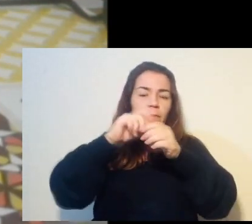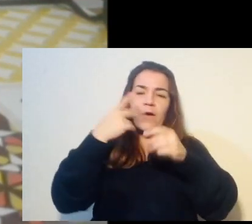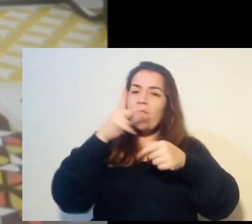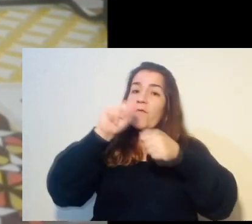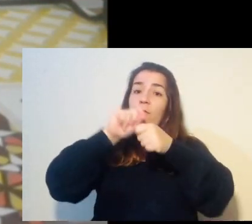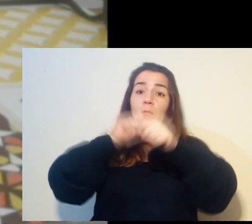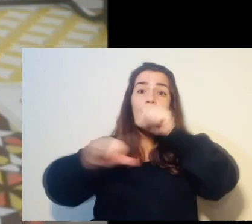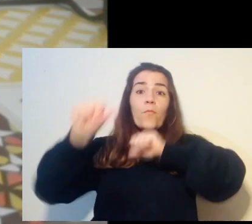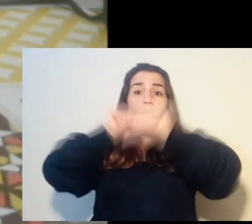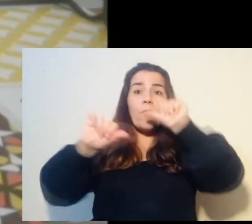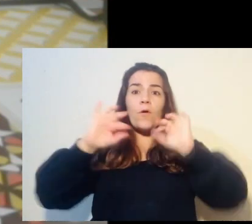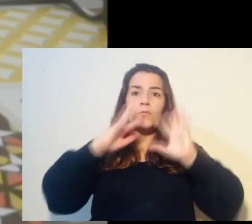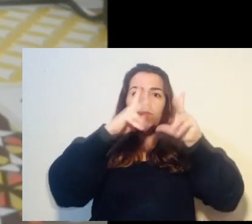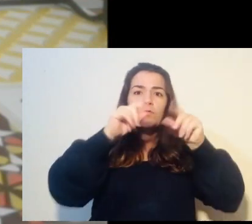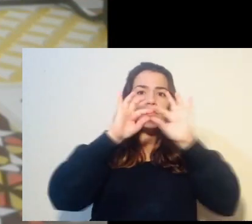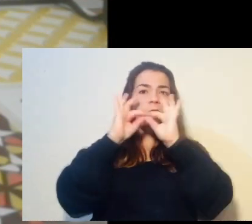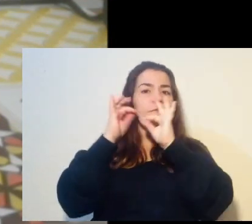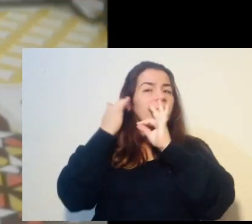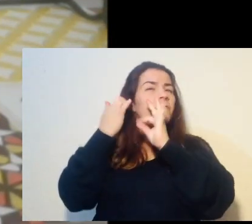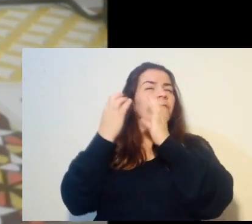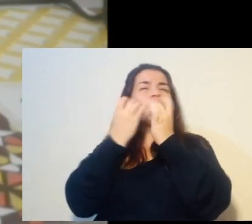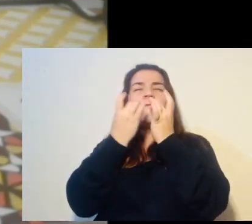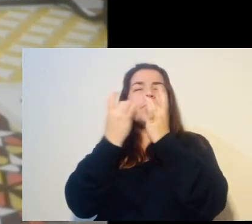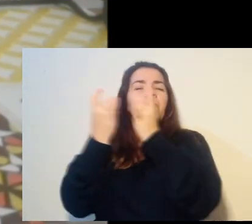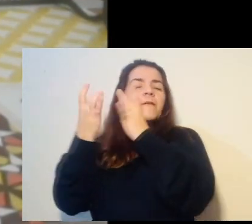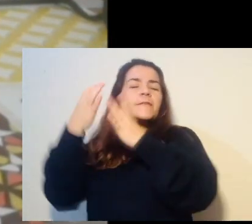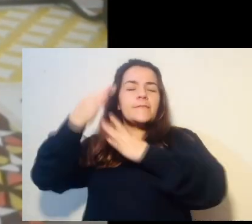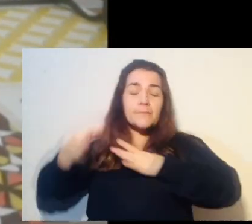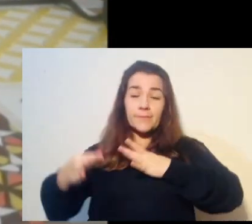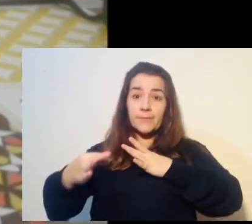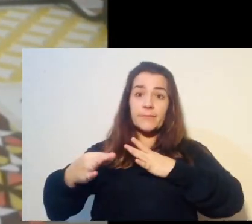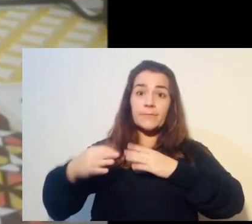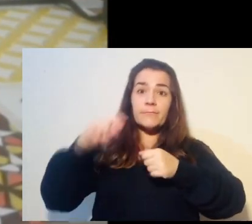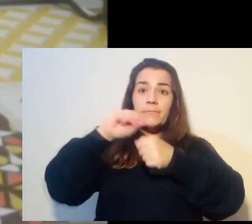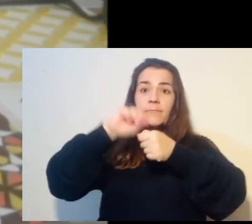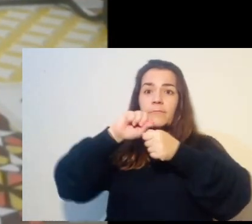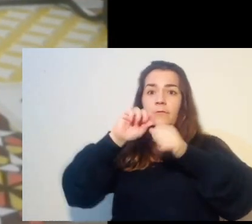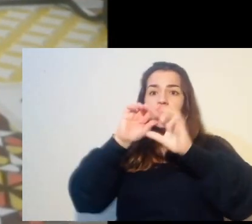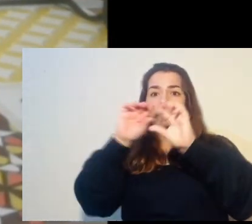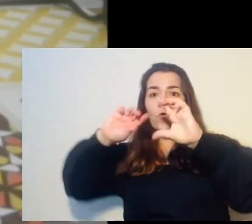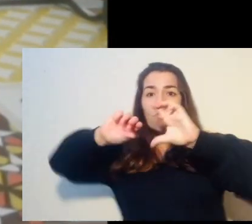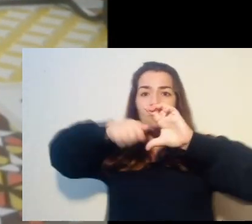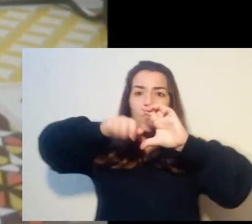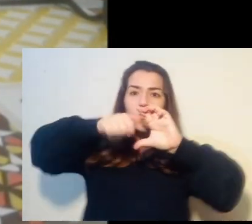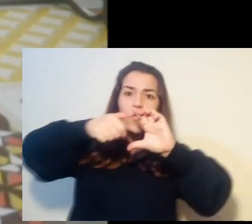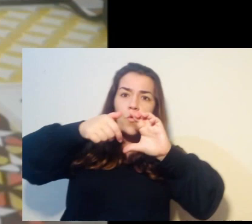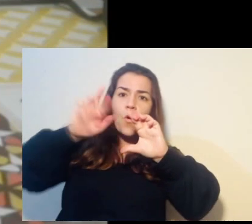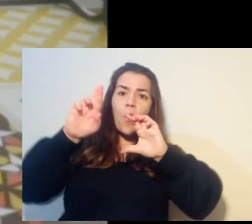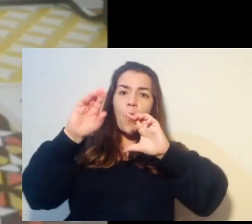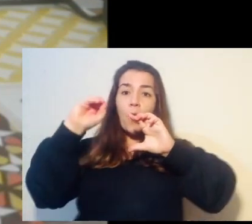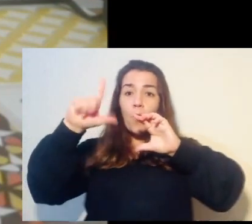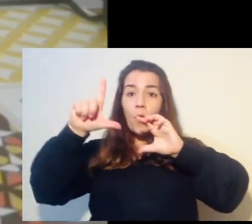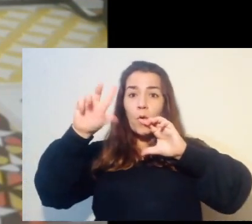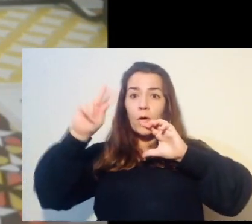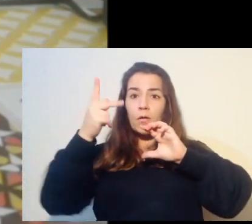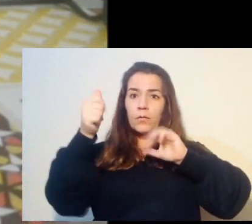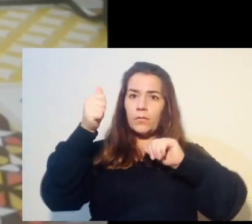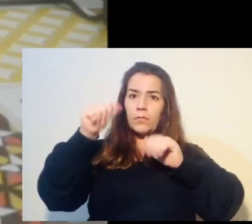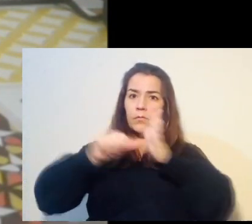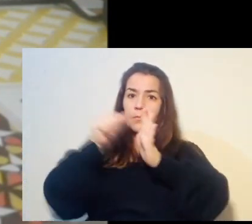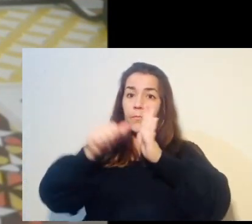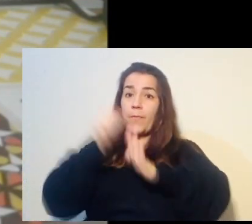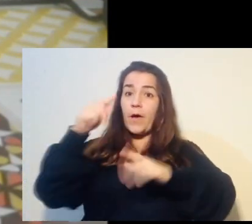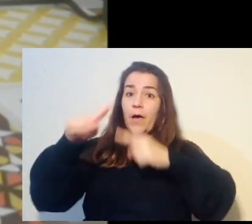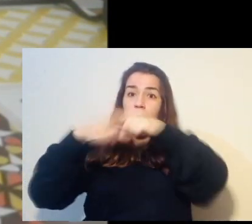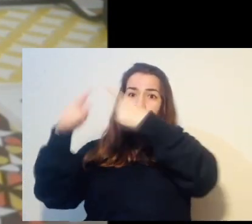interessante mexer nela, porque ela vai mudar toda a afinação, tá certo? Então, colocamos a rolha. Essa é a primeira parte. Então, depois